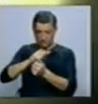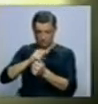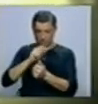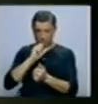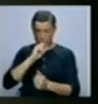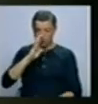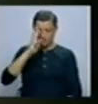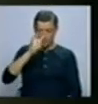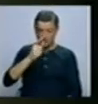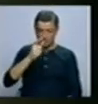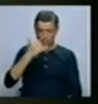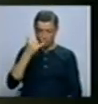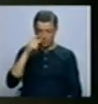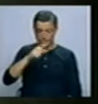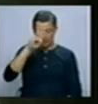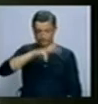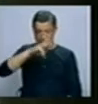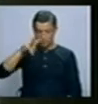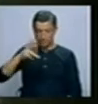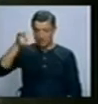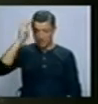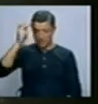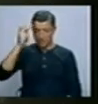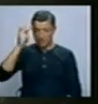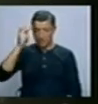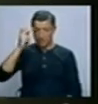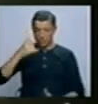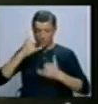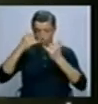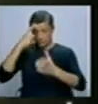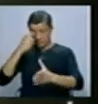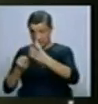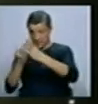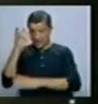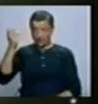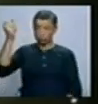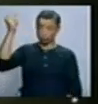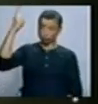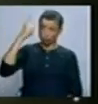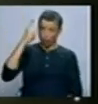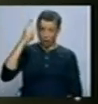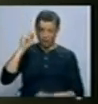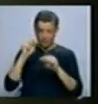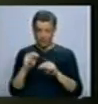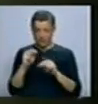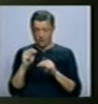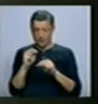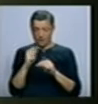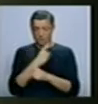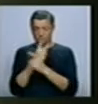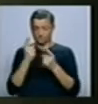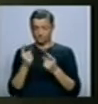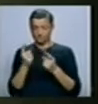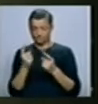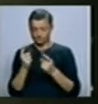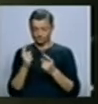1.000 milhões, 2.000 milhões de anos depois da formação do nosso Sol. Não temos notícias disso. E, portanto, esta é uma notícia curiosa porque estamos a olhar